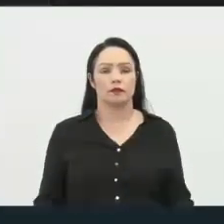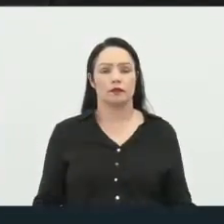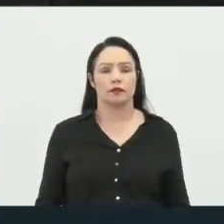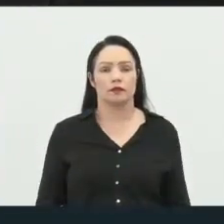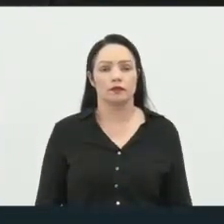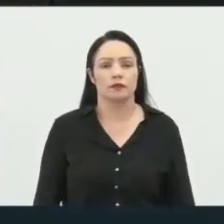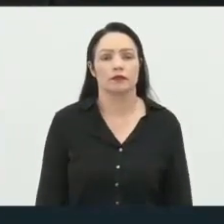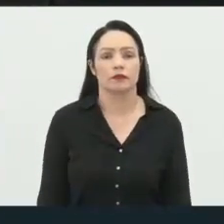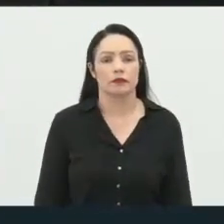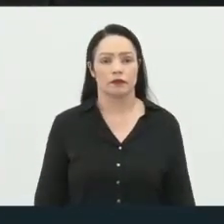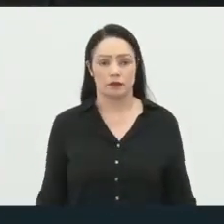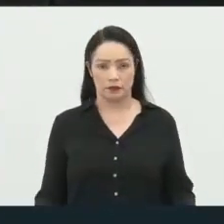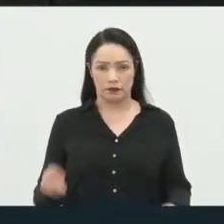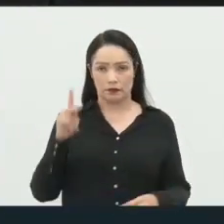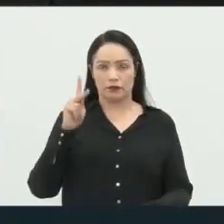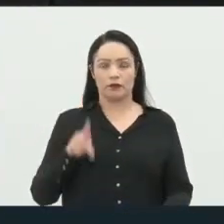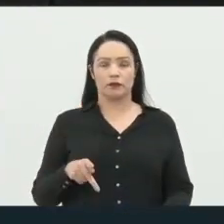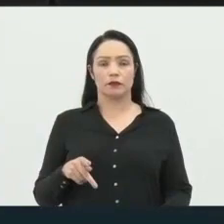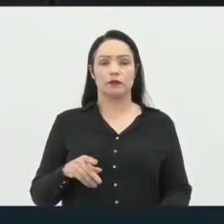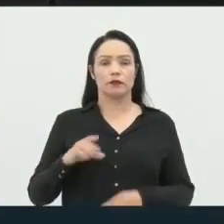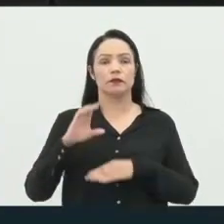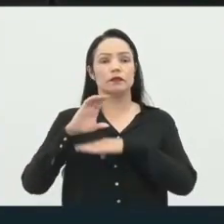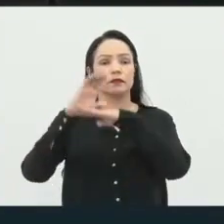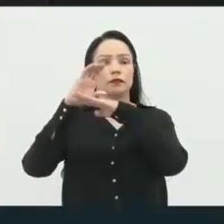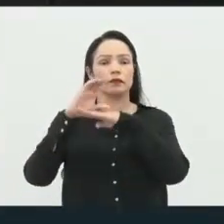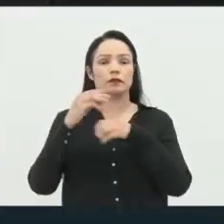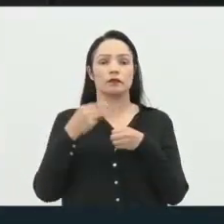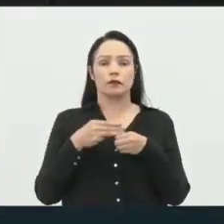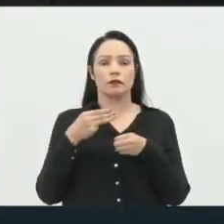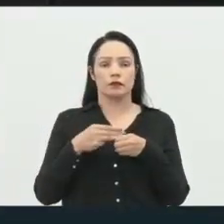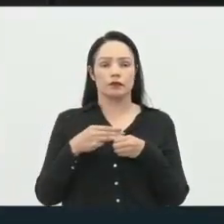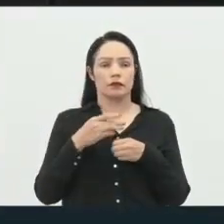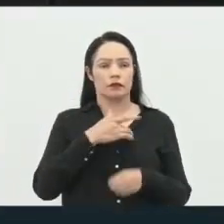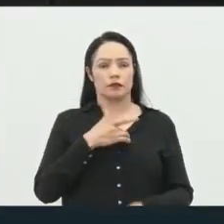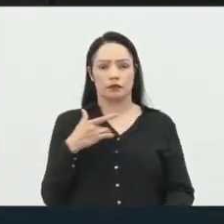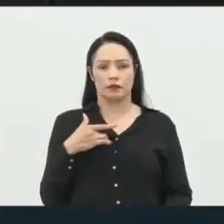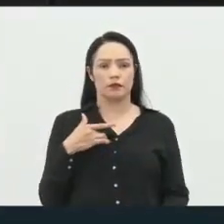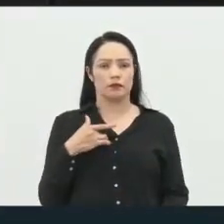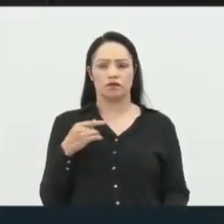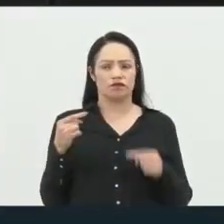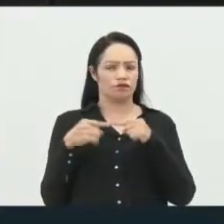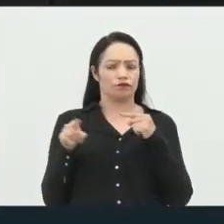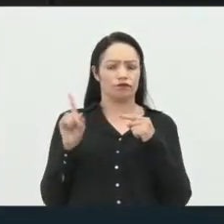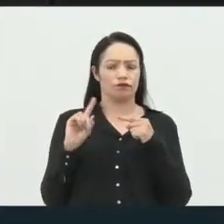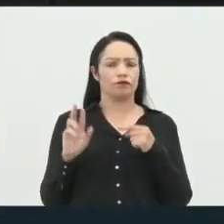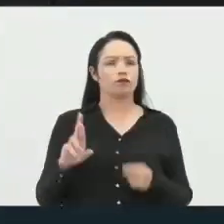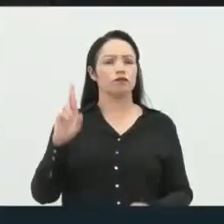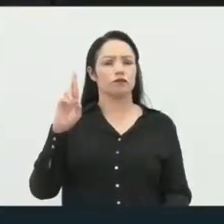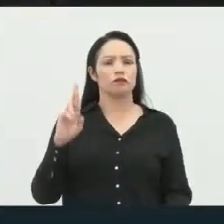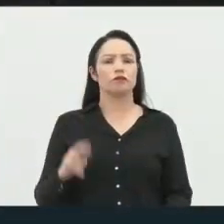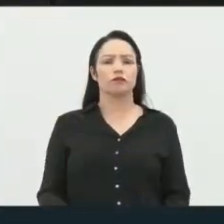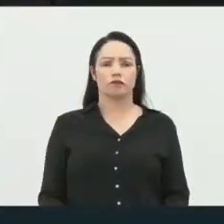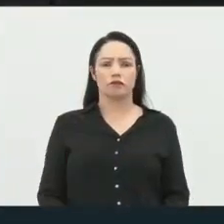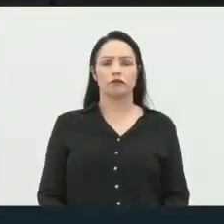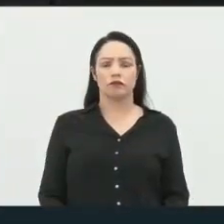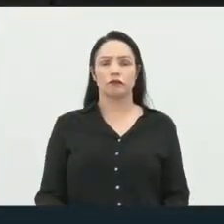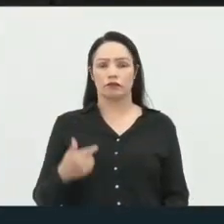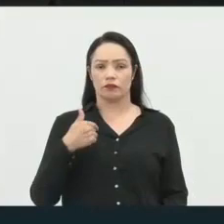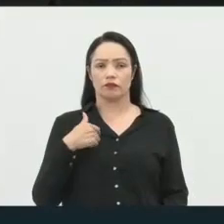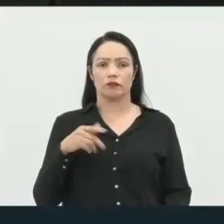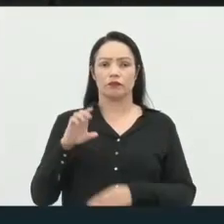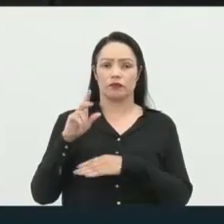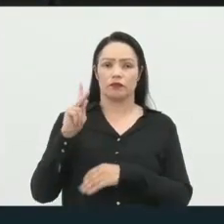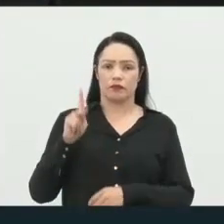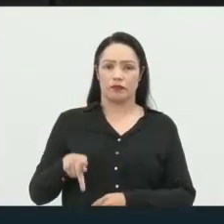ainda da Presidente do Conselho Municipal de Saúde que não me representa como presidente do Conselho Municipal de Saúde eu como presidente do Conselho